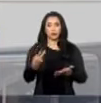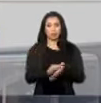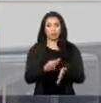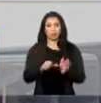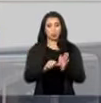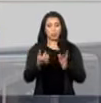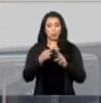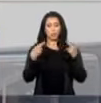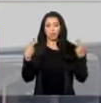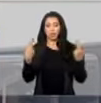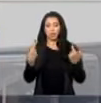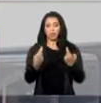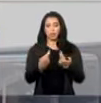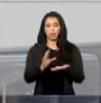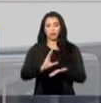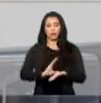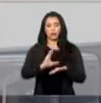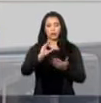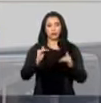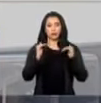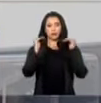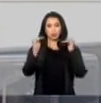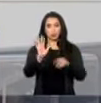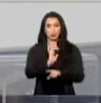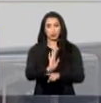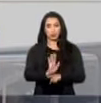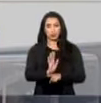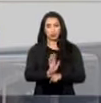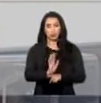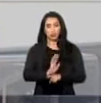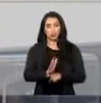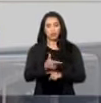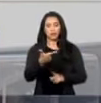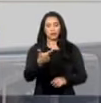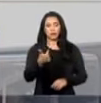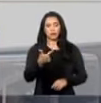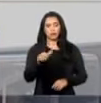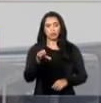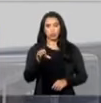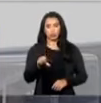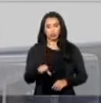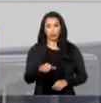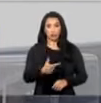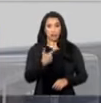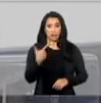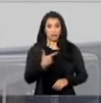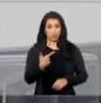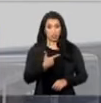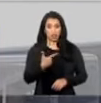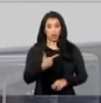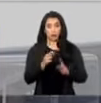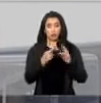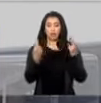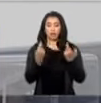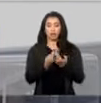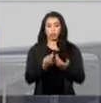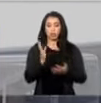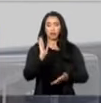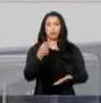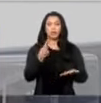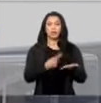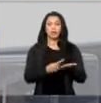do Conselho Superior de Cinema do exercício de 2019. A segunda reunião está marcada para